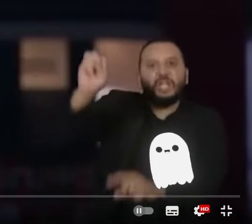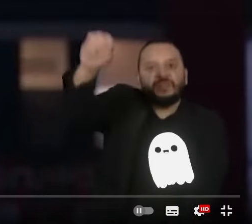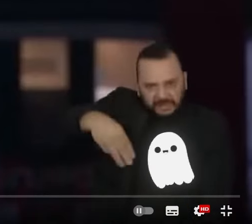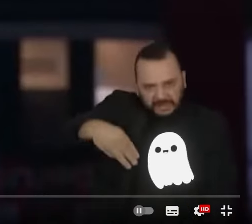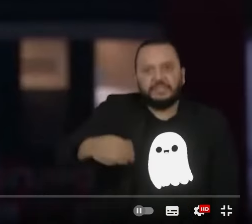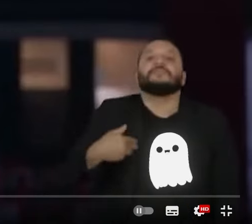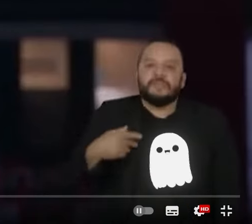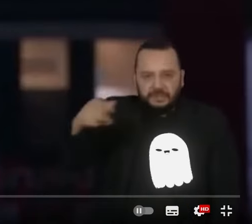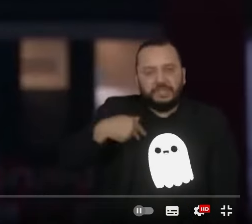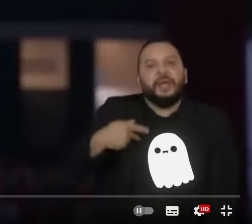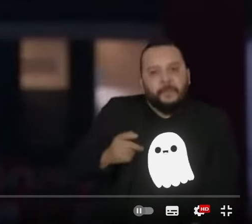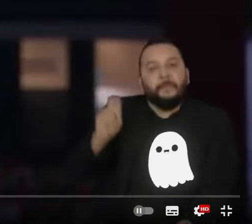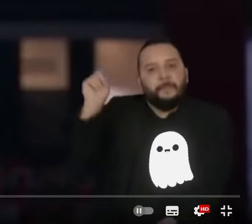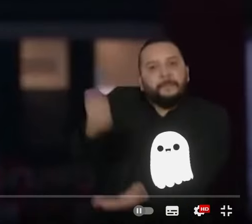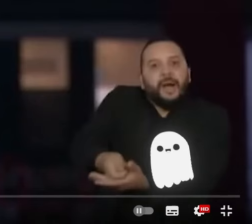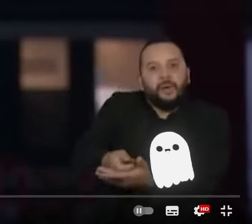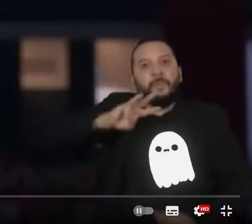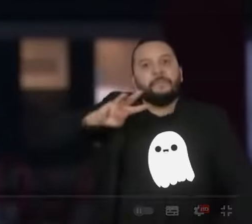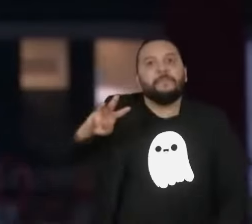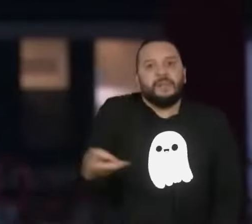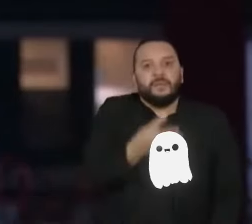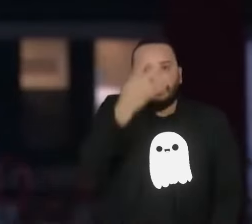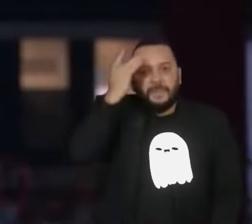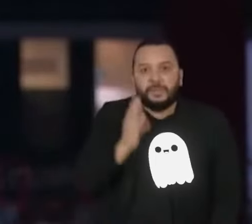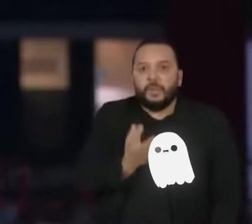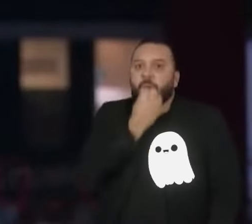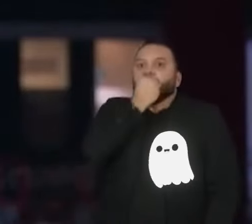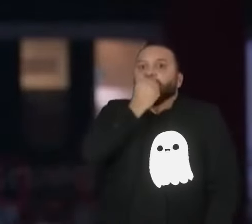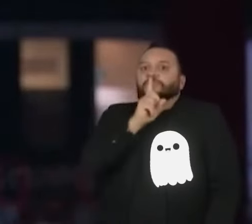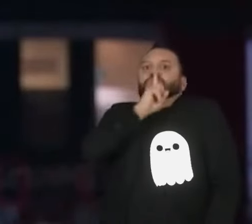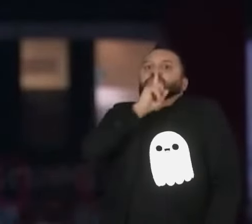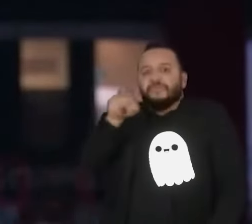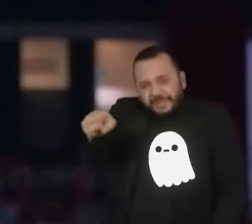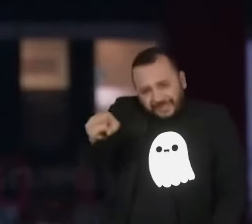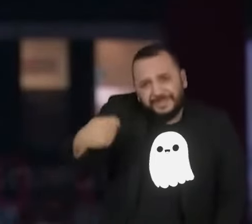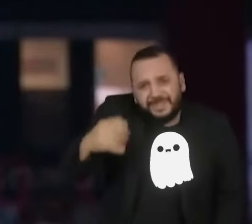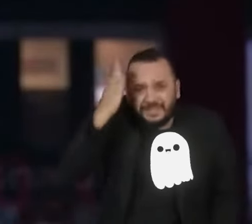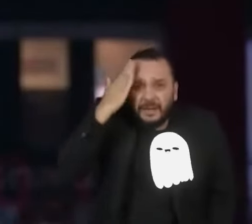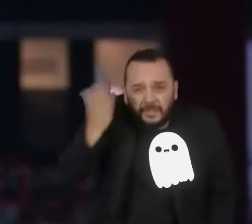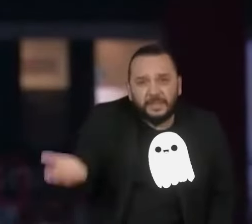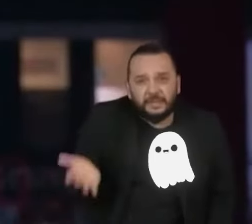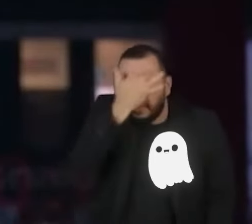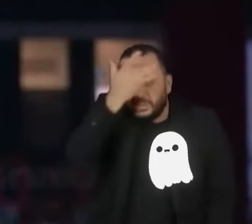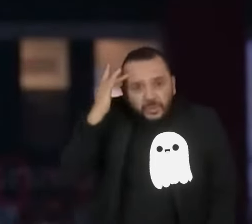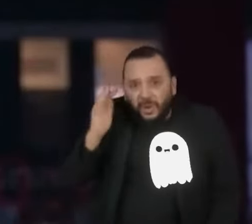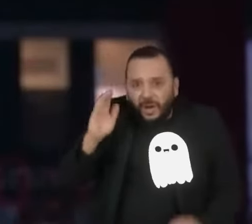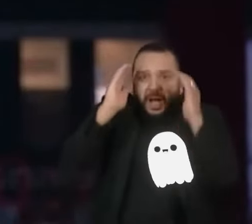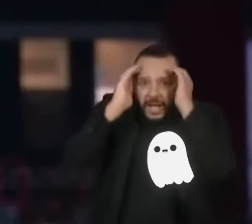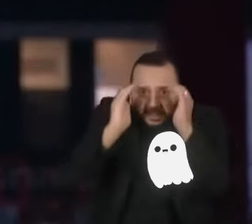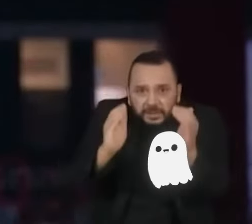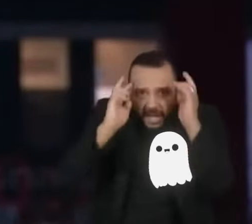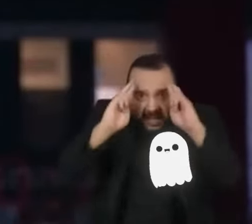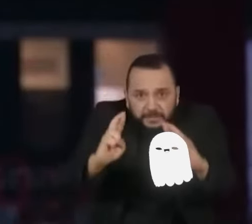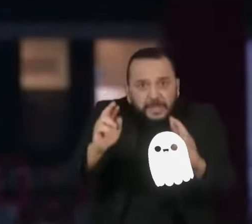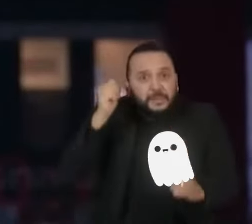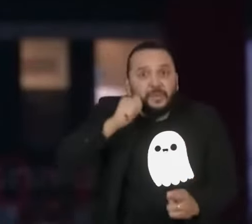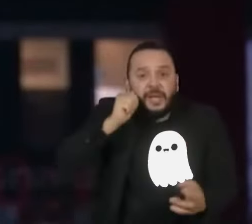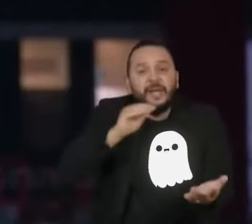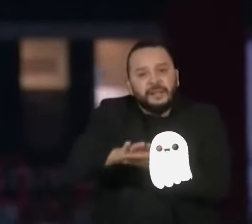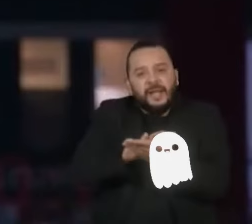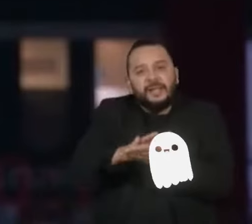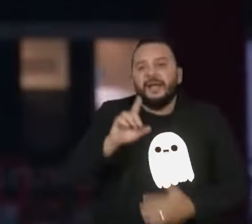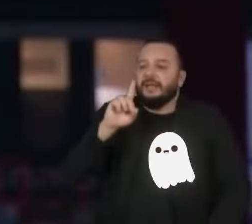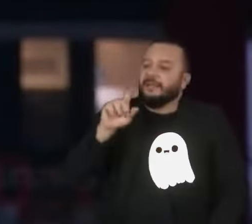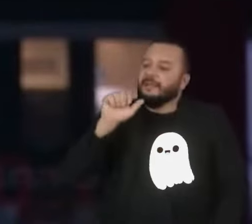Teve que pagar milhões pra pessoa ficar calada e você precisa saber disso. Tem gente aqui que não respeita a mulher, essa pessoa se chama